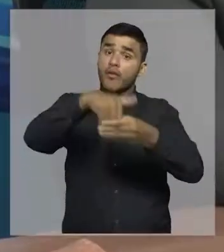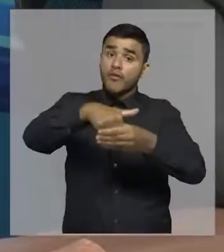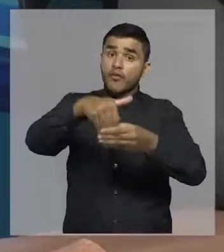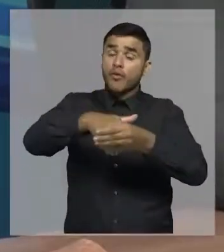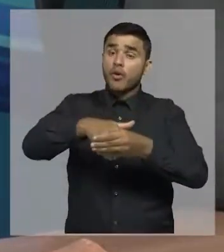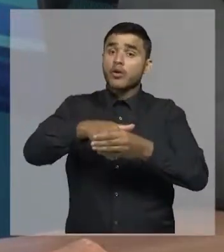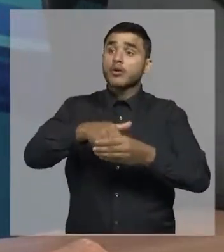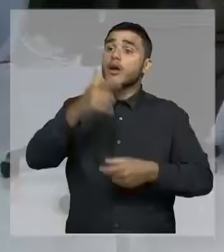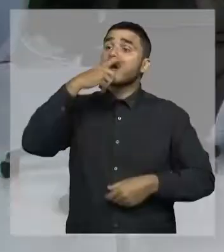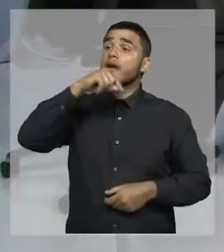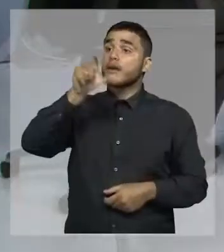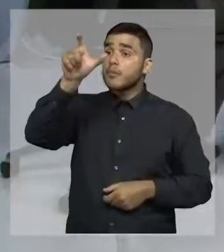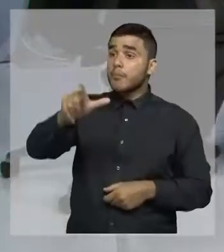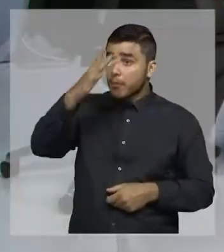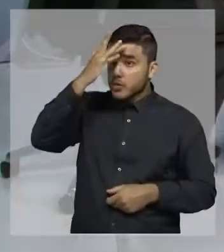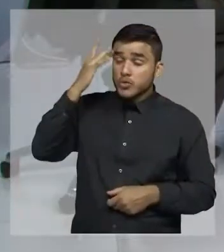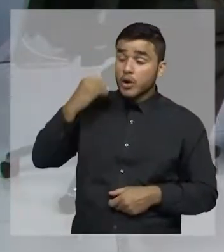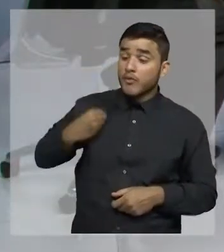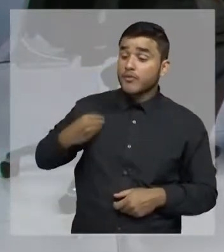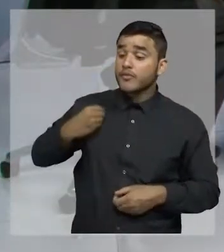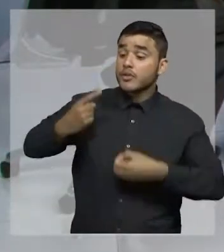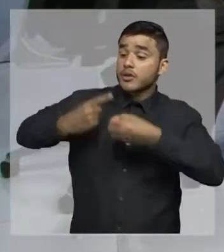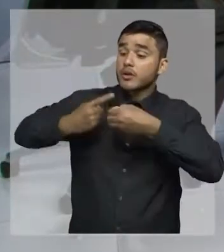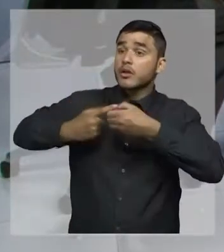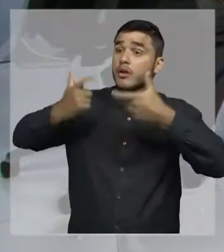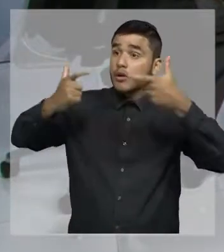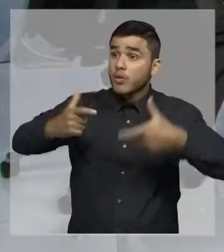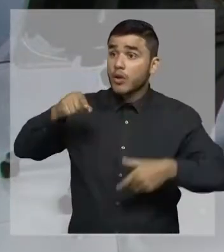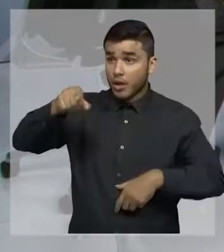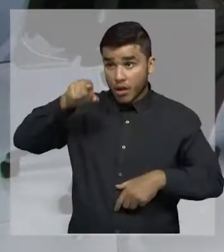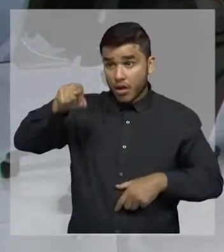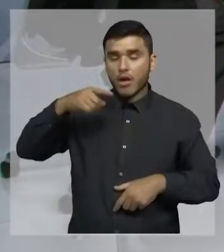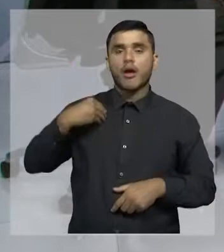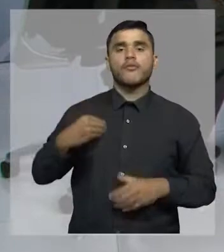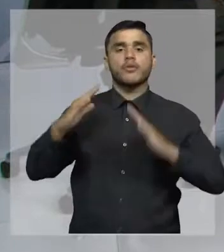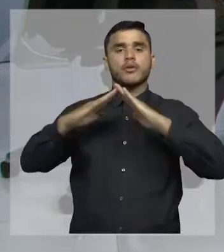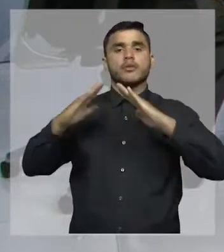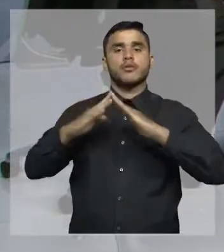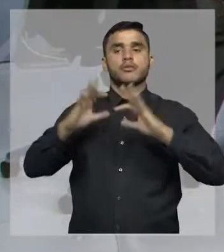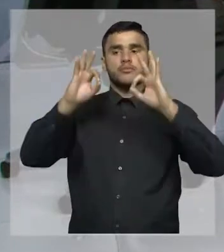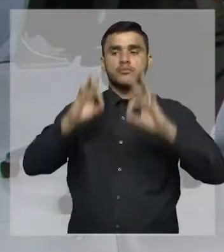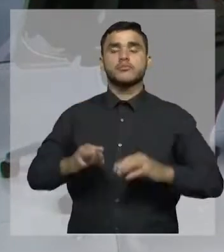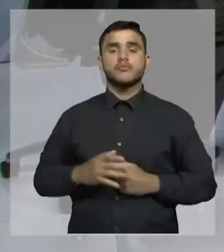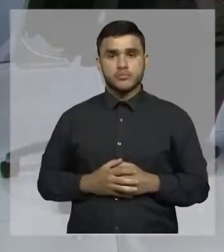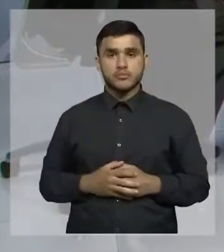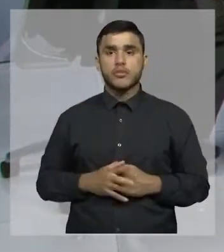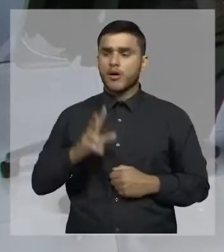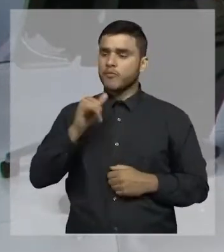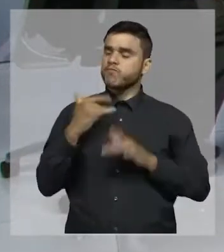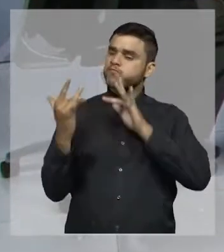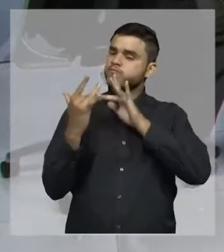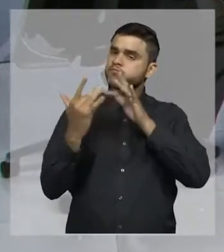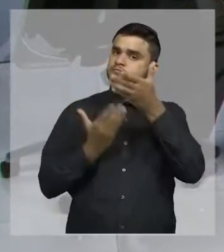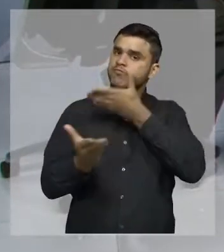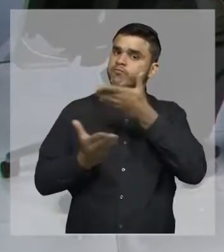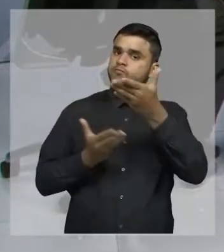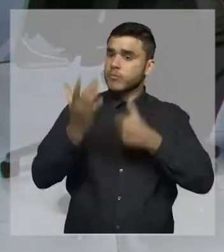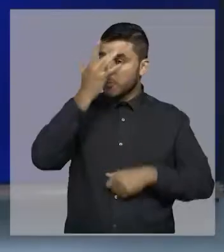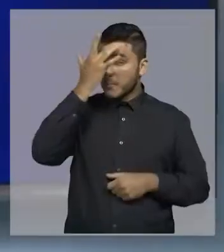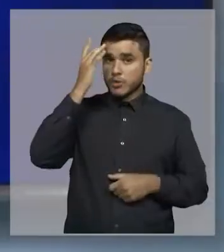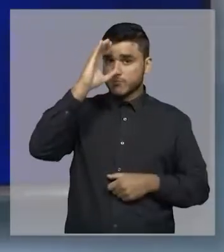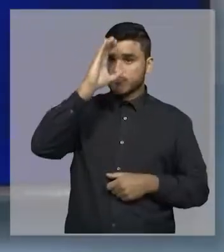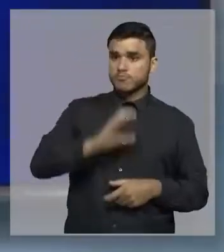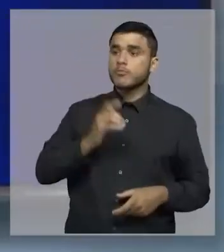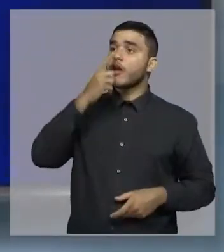anos. Aí você gera uma consolidação, uma fidelização entre o cidadão e o